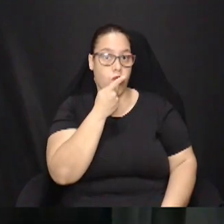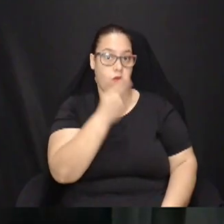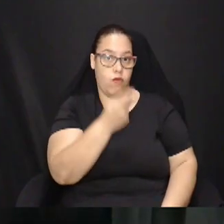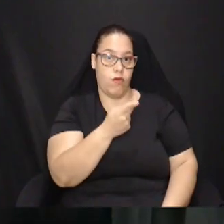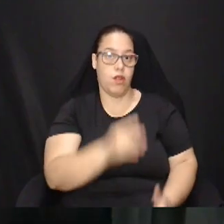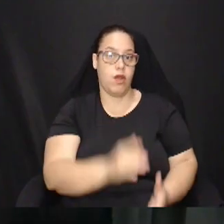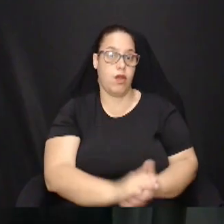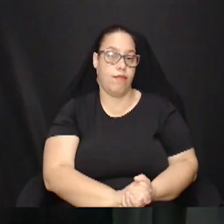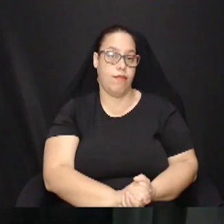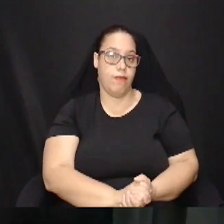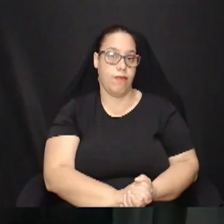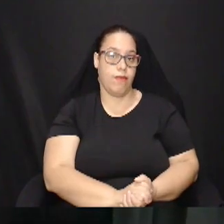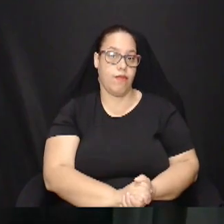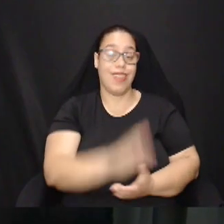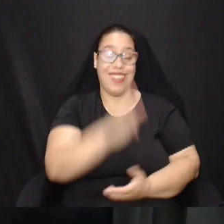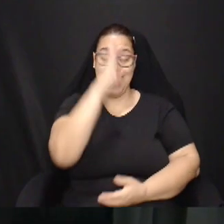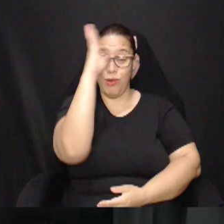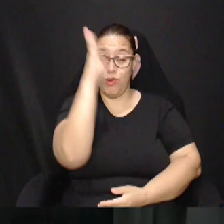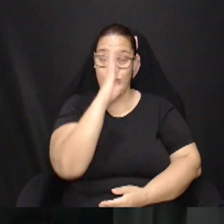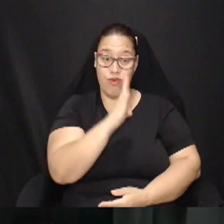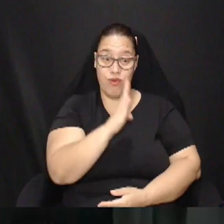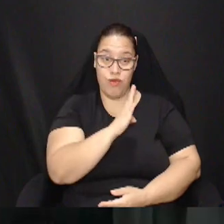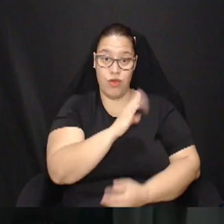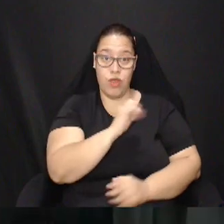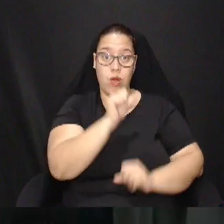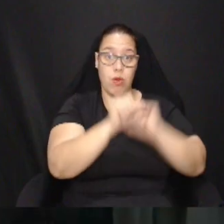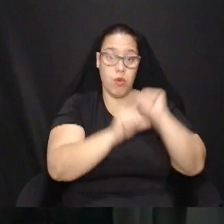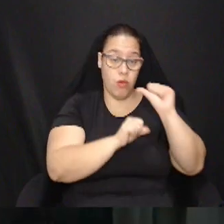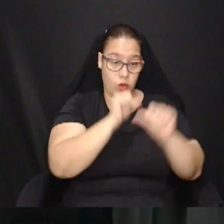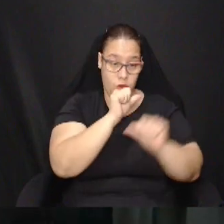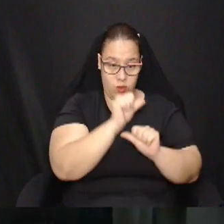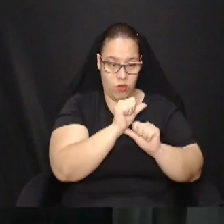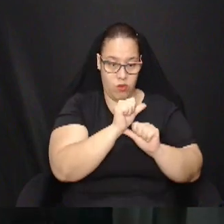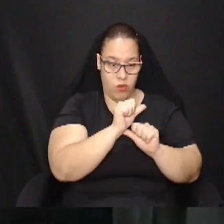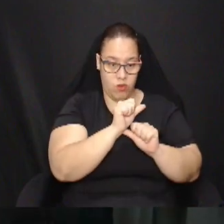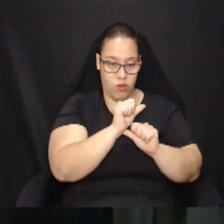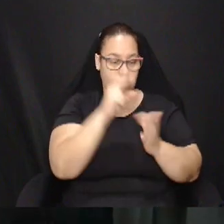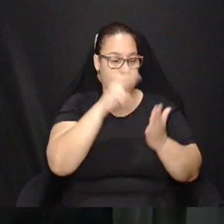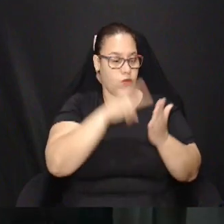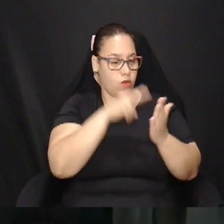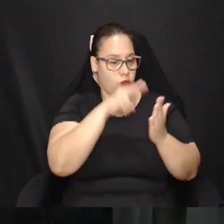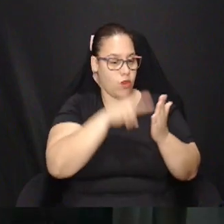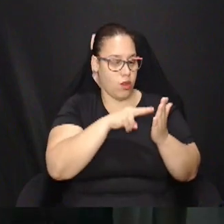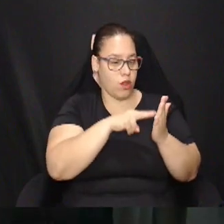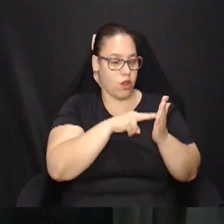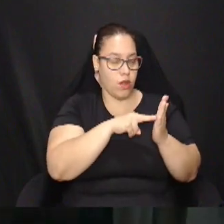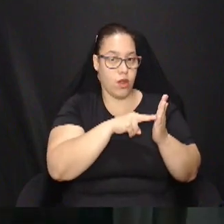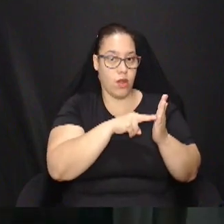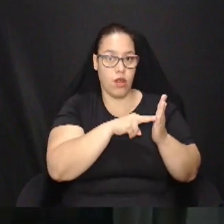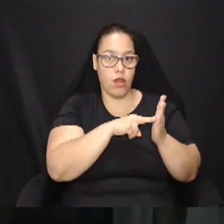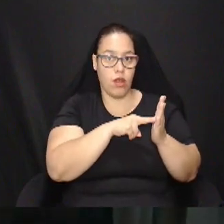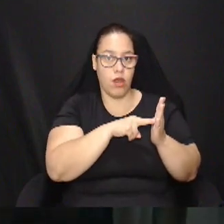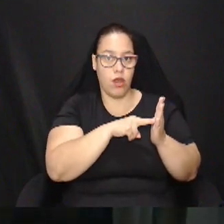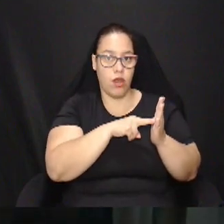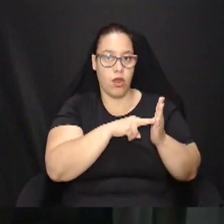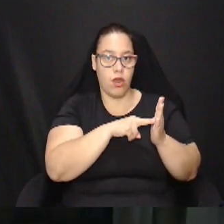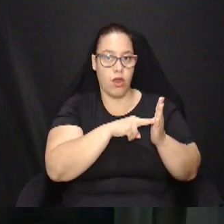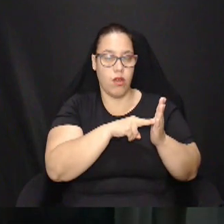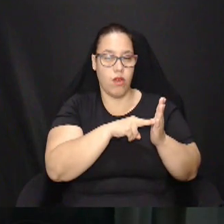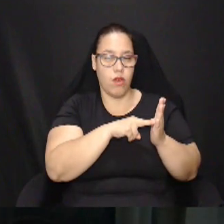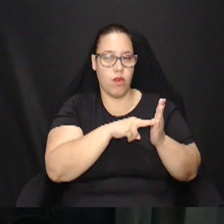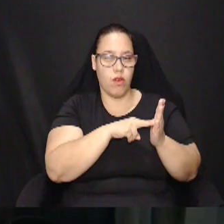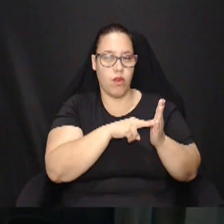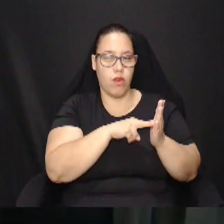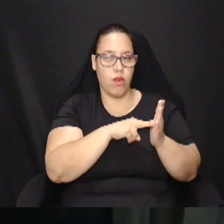no Brasil mudou. O analfabetismo, não vou dizer que desapareceu, mas se reduziu de